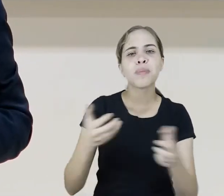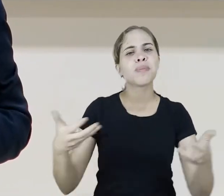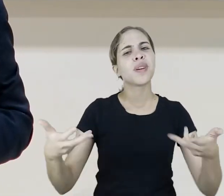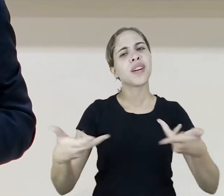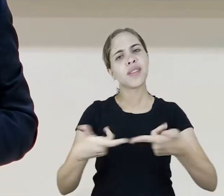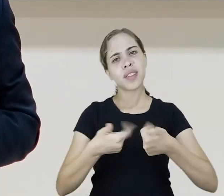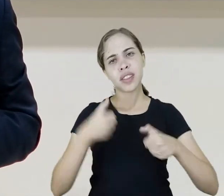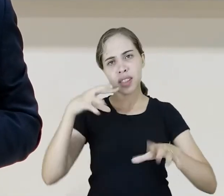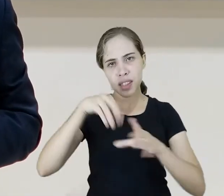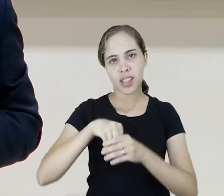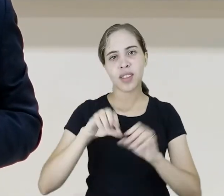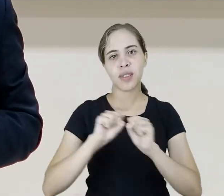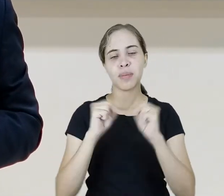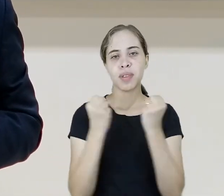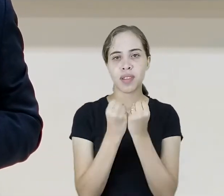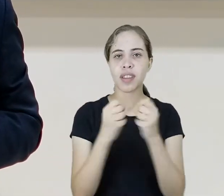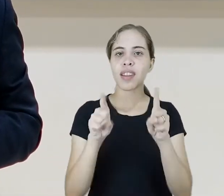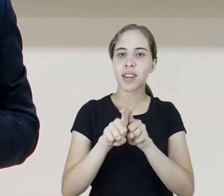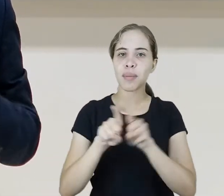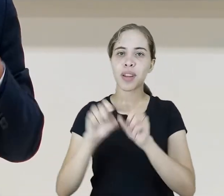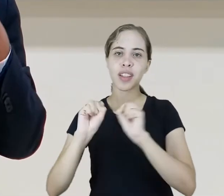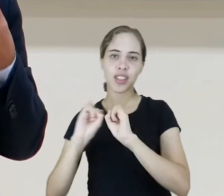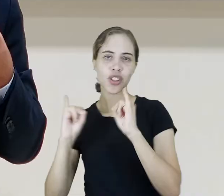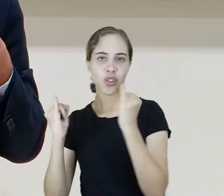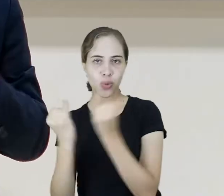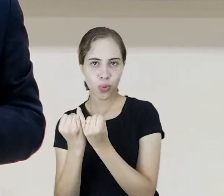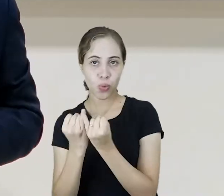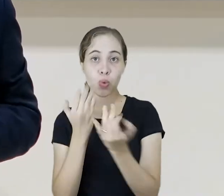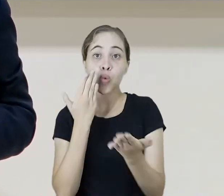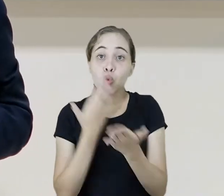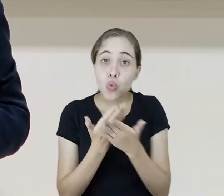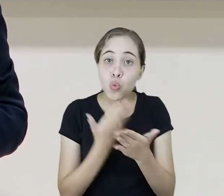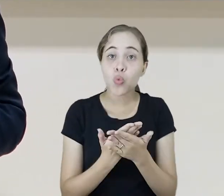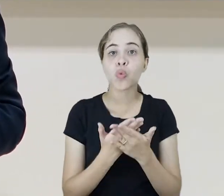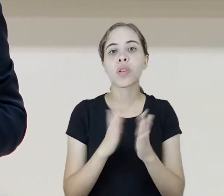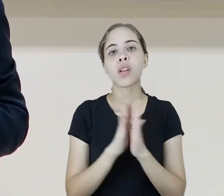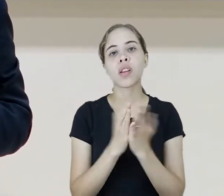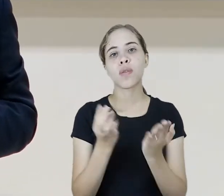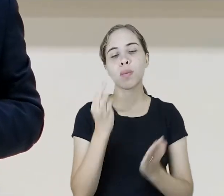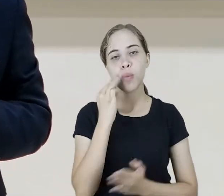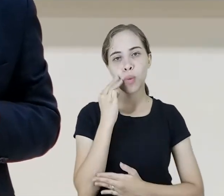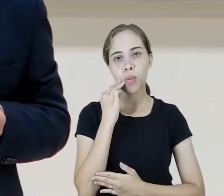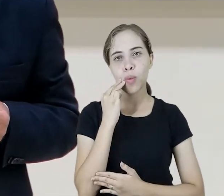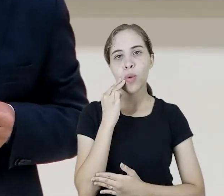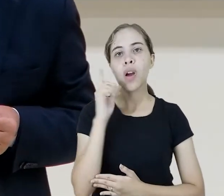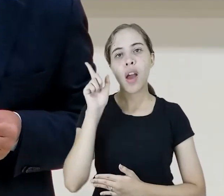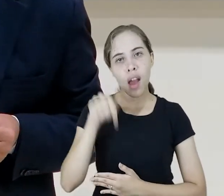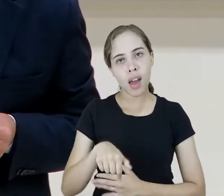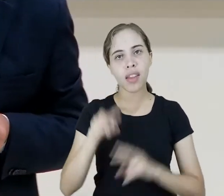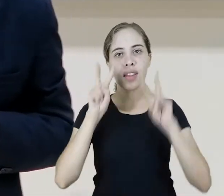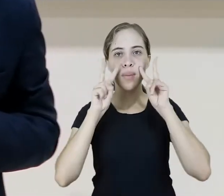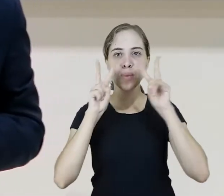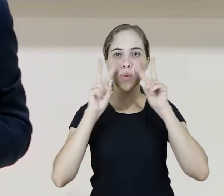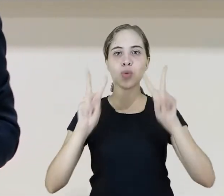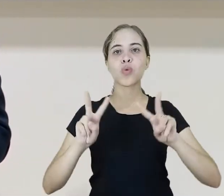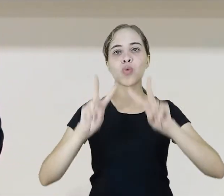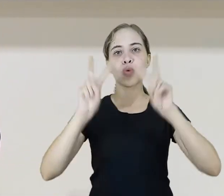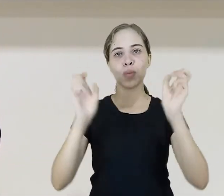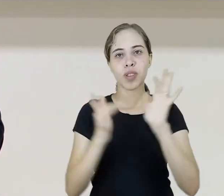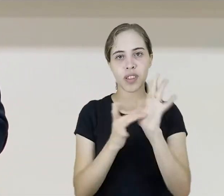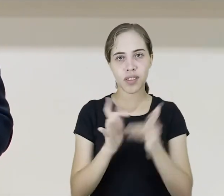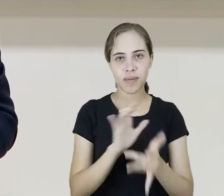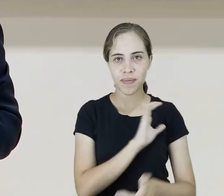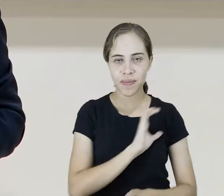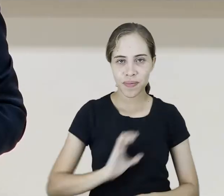no seminário e no instituto, estudando o livro de Mórmon, um outro testamento de Jesus